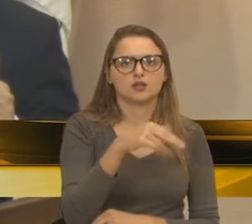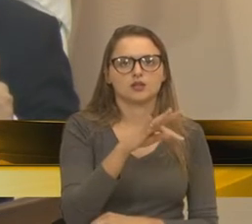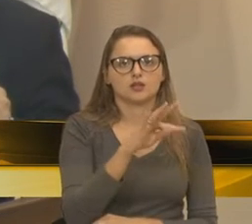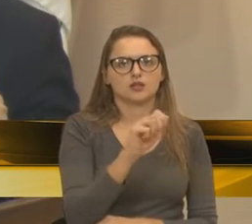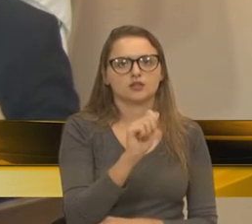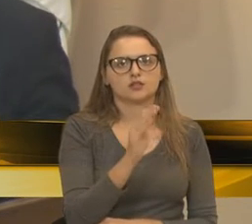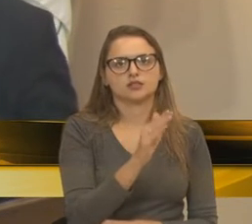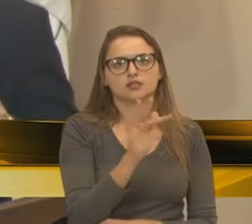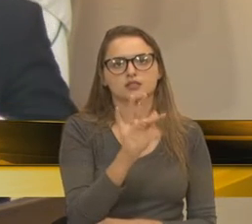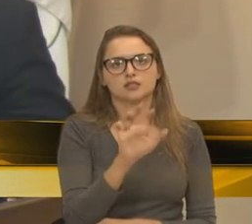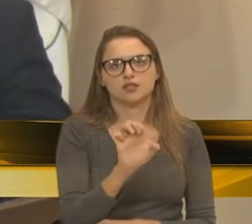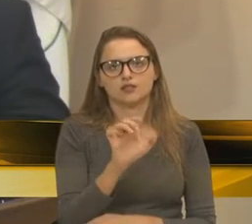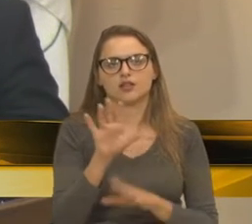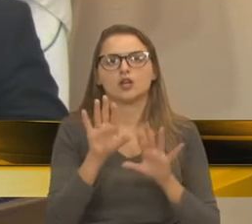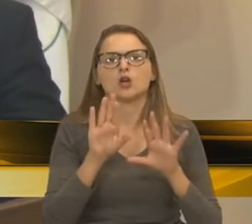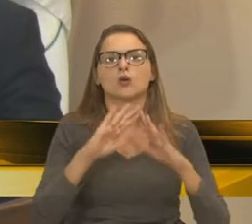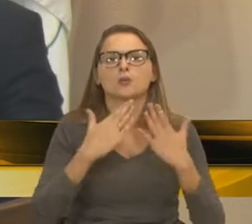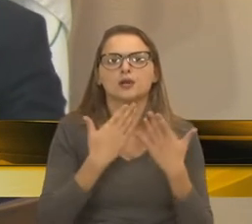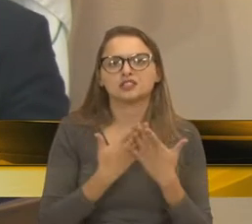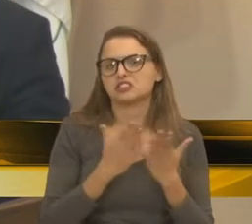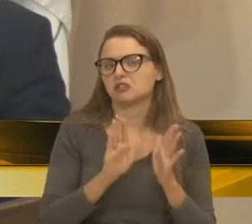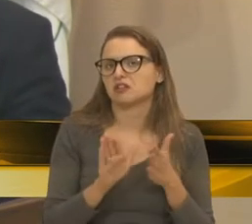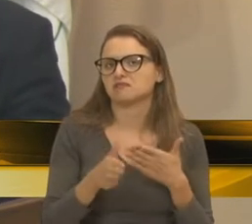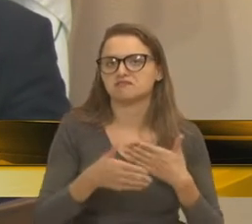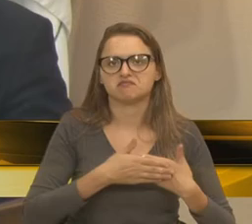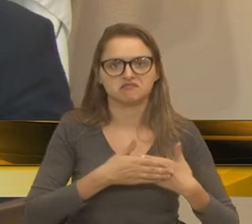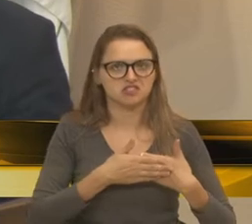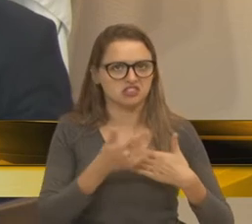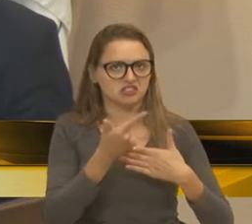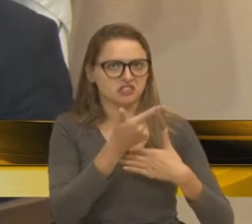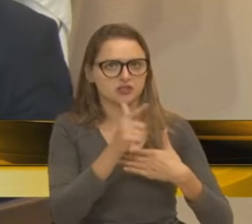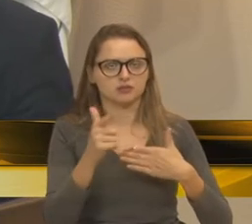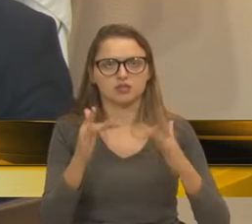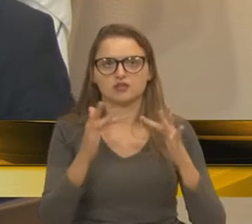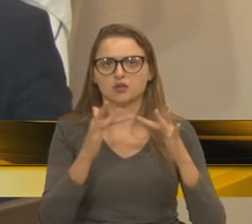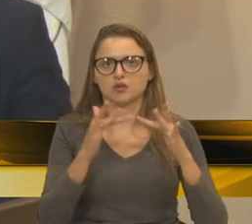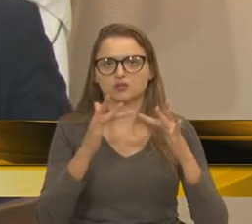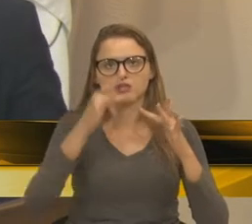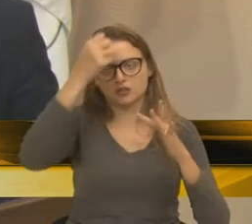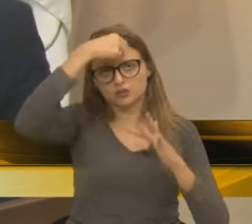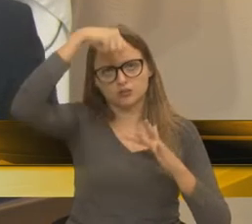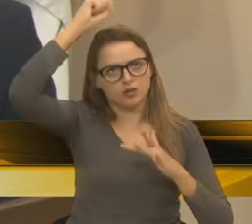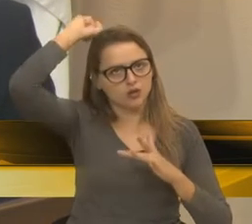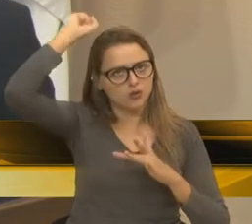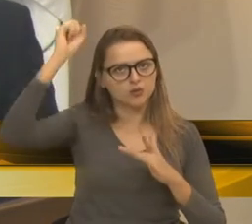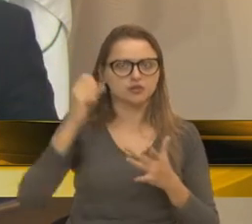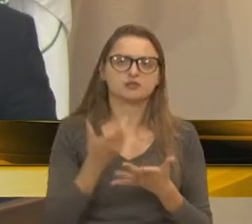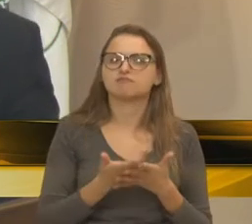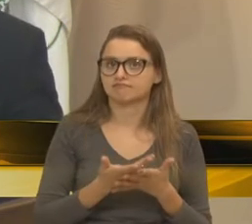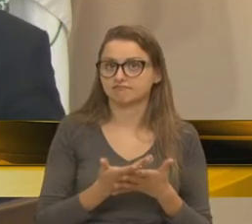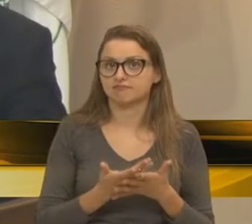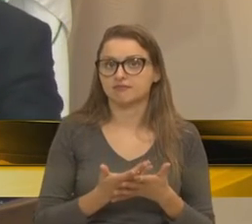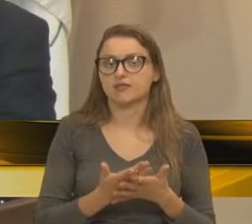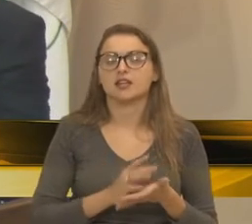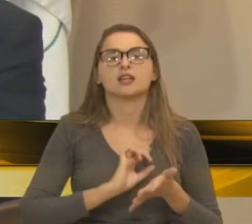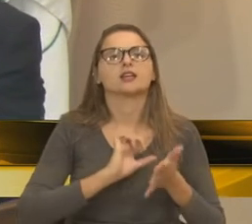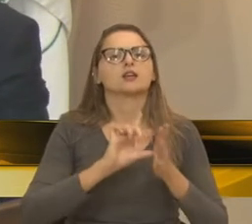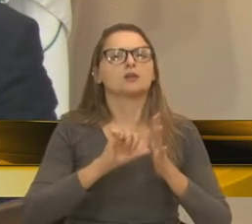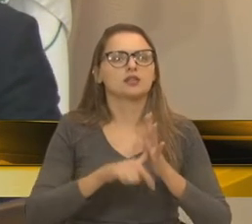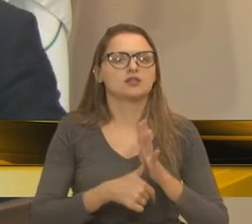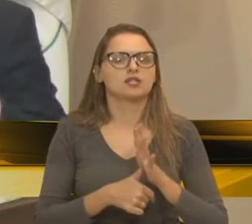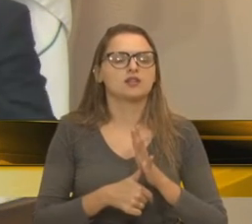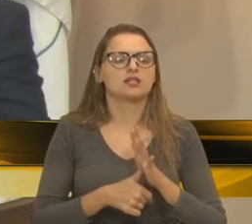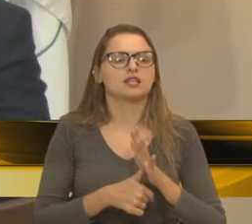aquela comunidade. Ela foi fechada sem nenhum tipo de diálogo por parte da Universidade de Caxias do Sul e da Fundação. Depois é que